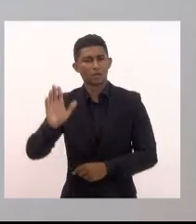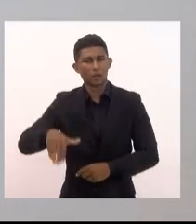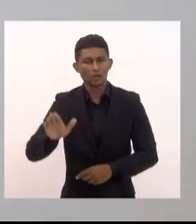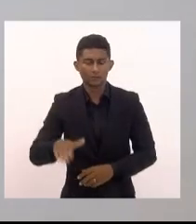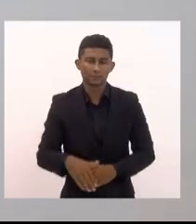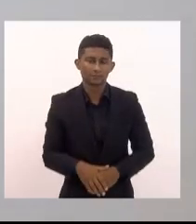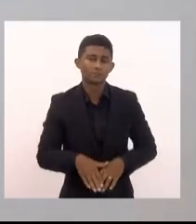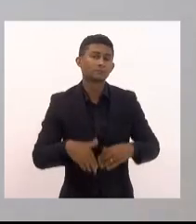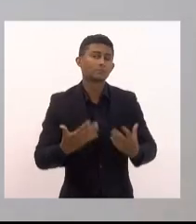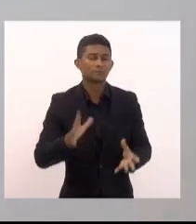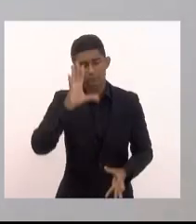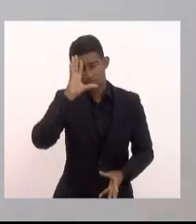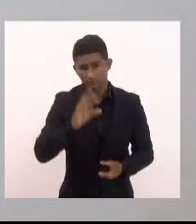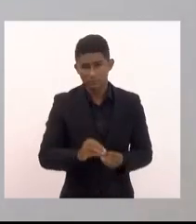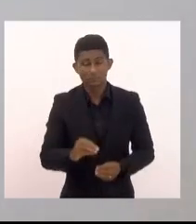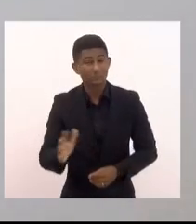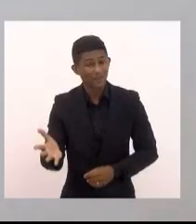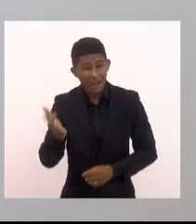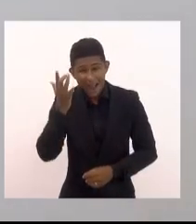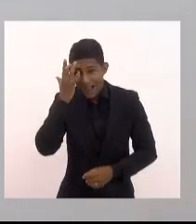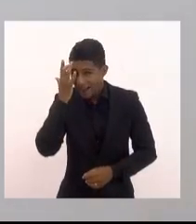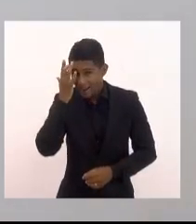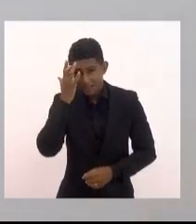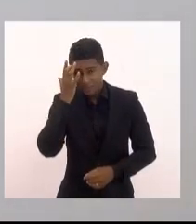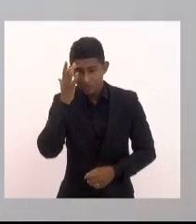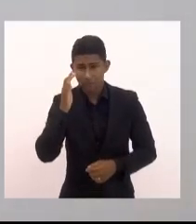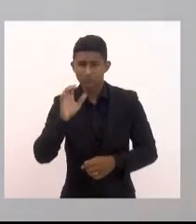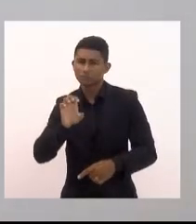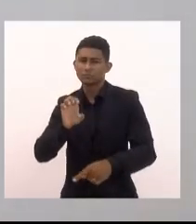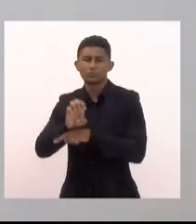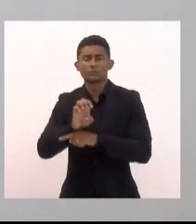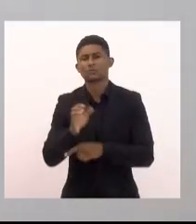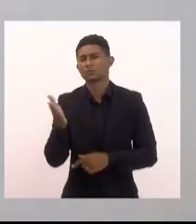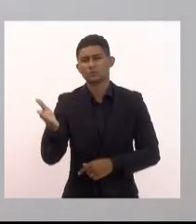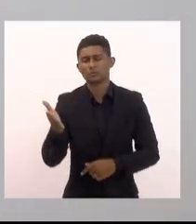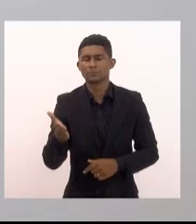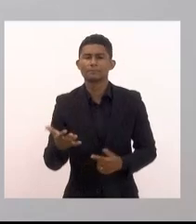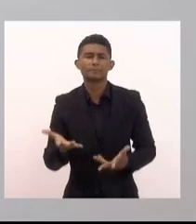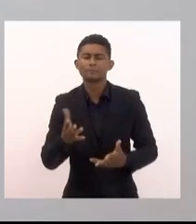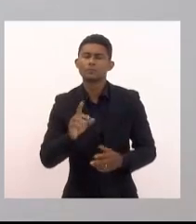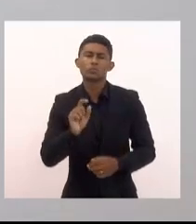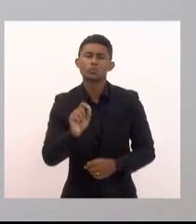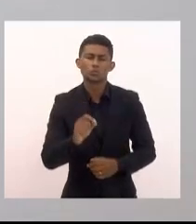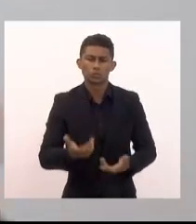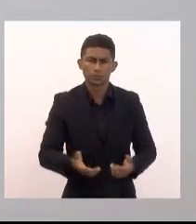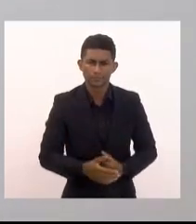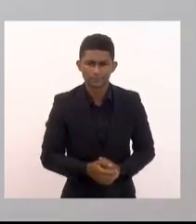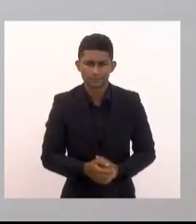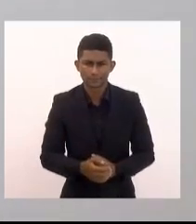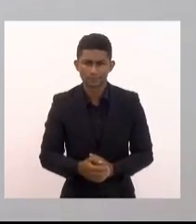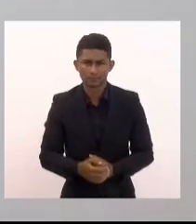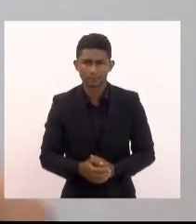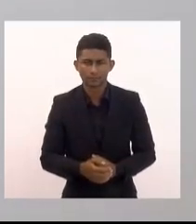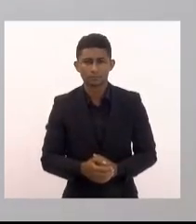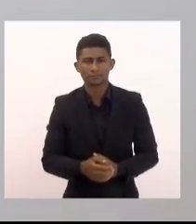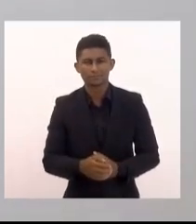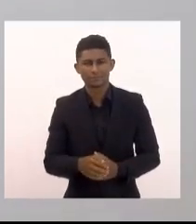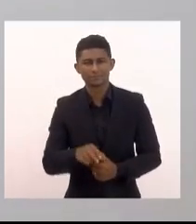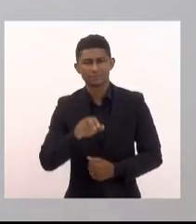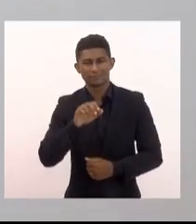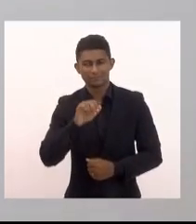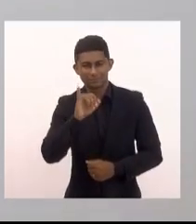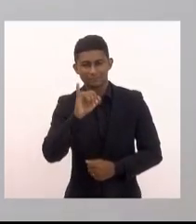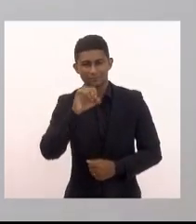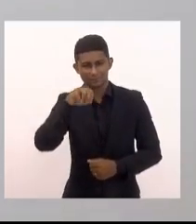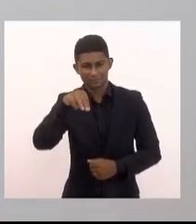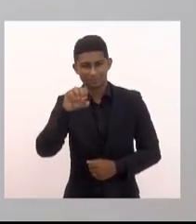eu acho que o Estado... Bom, e aí o que, que acontece? O INS, que é o proprietário